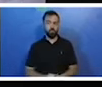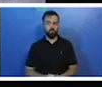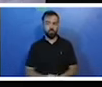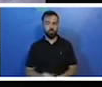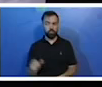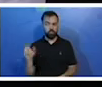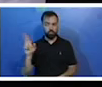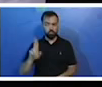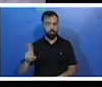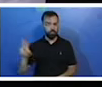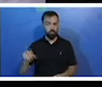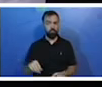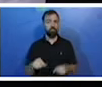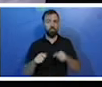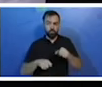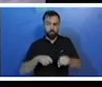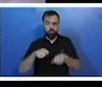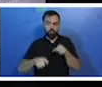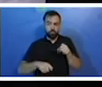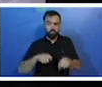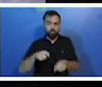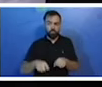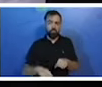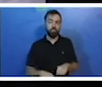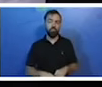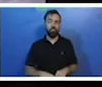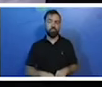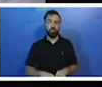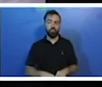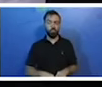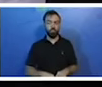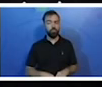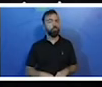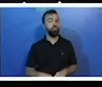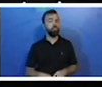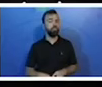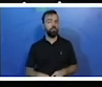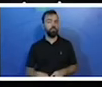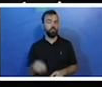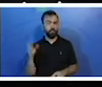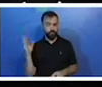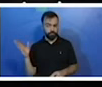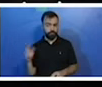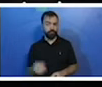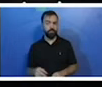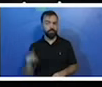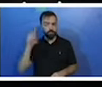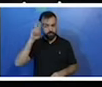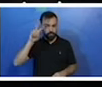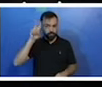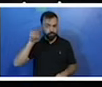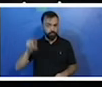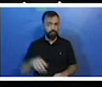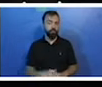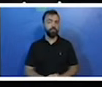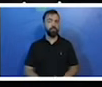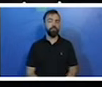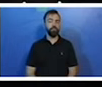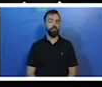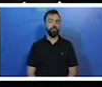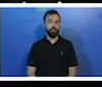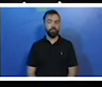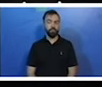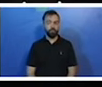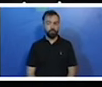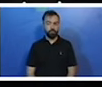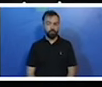que utiliza da bicicleta, né? Ele tem várias categorias e a gente vai aprender um pouquinho sobre elas. Vamos ao histórico do ciclismo, né?